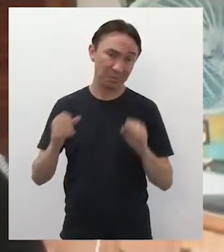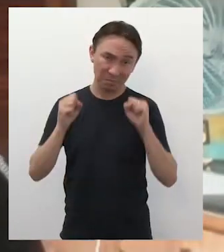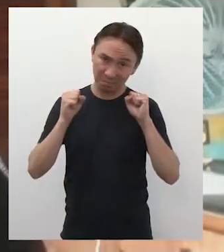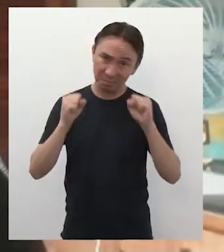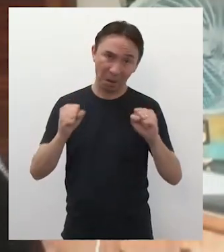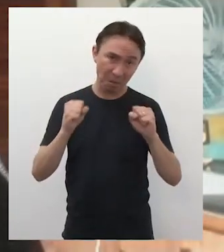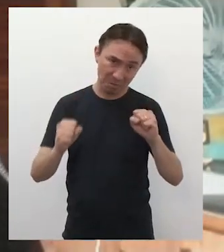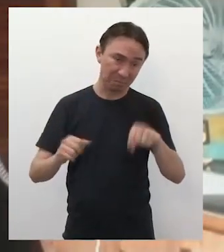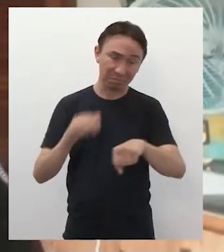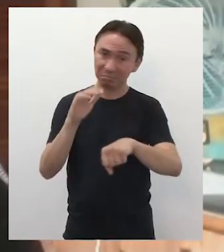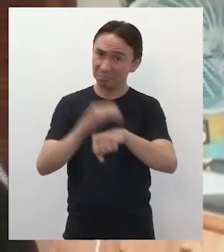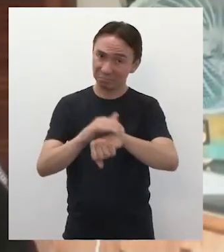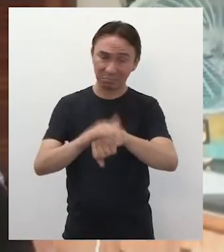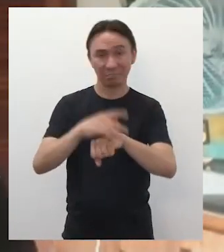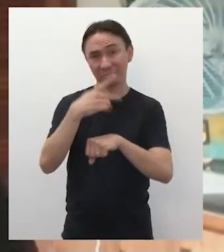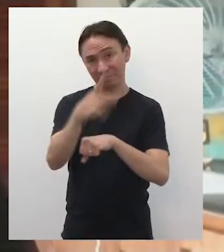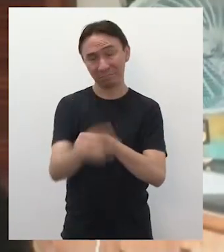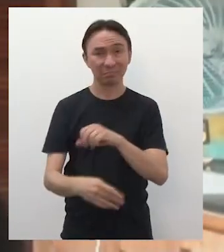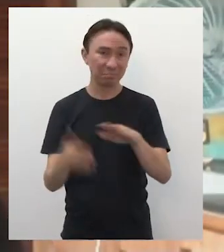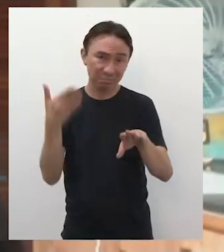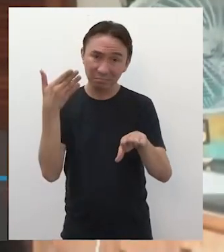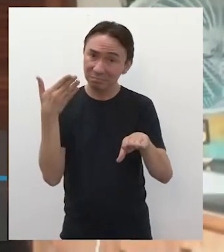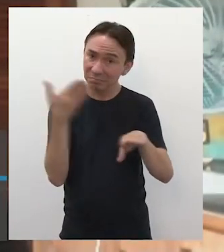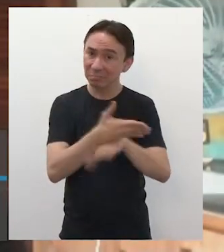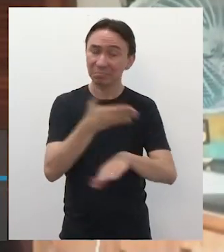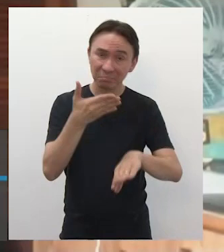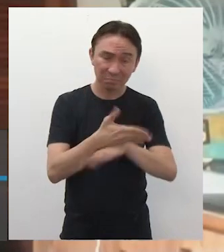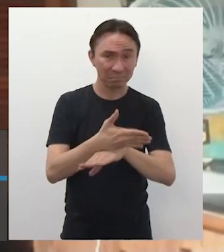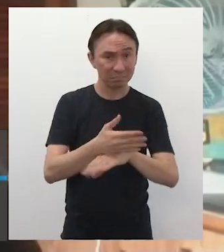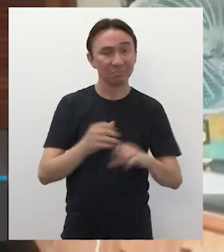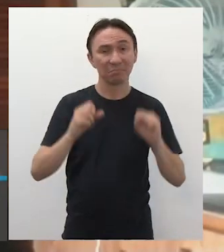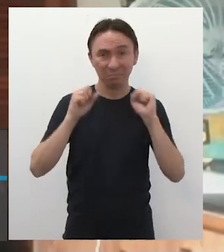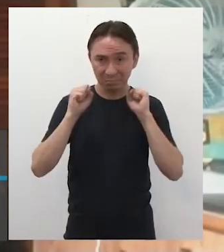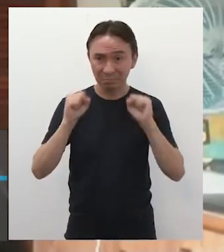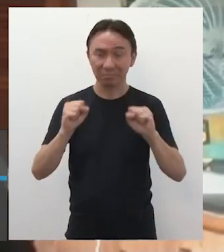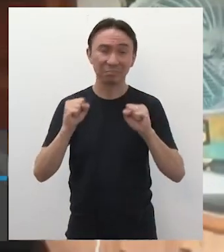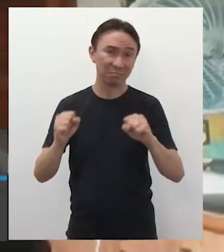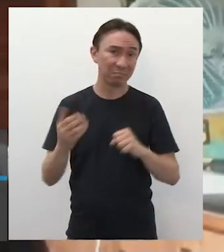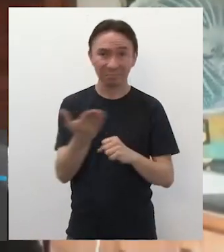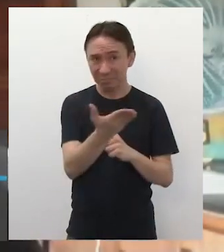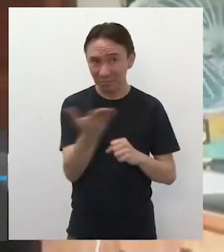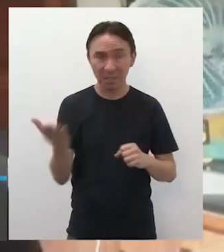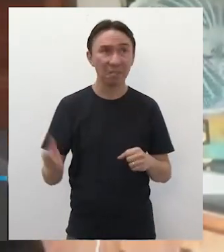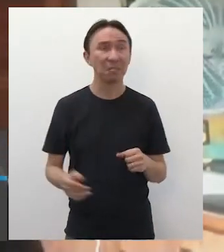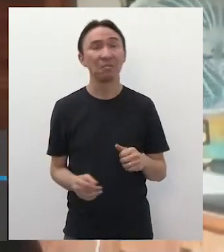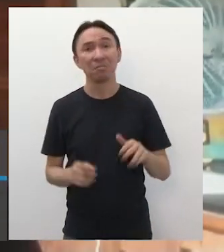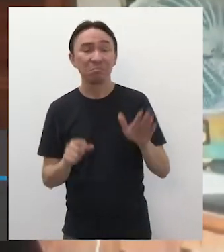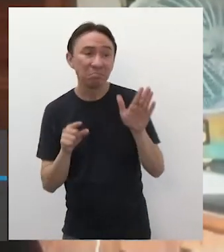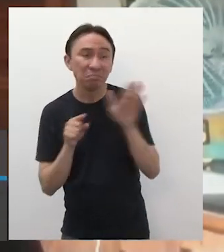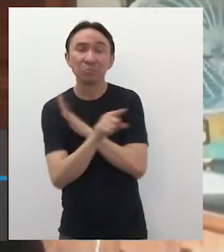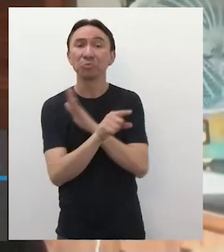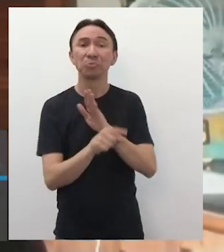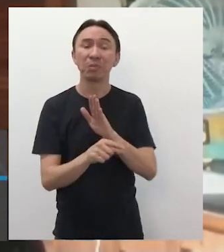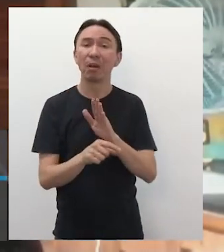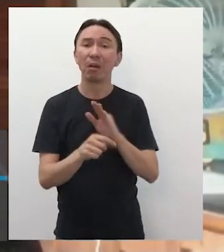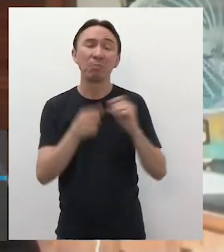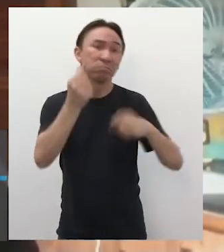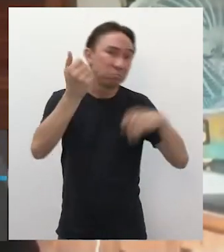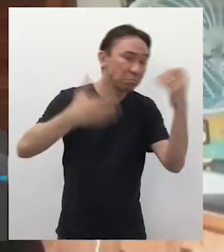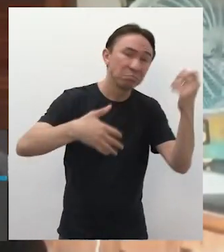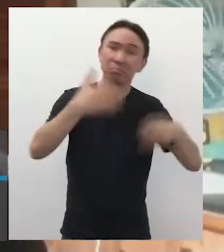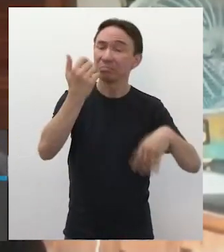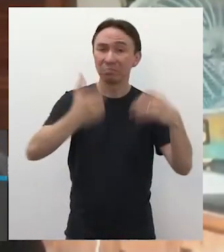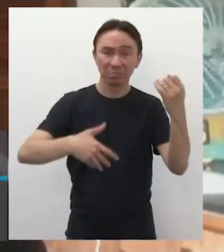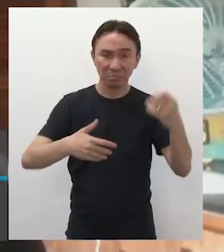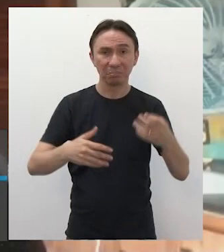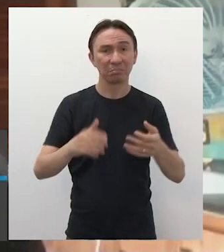a participação dos colegas que estão nos acompanhando, trazendo algumas questões que possam contribuir